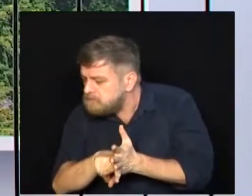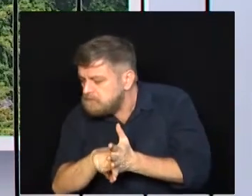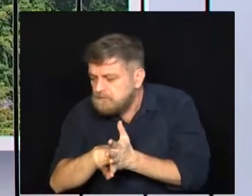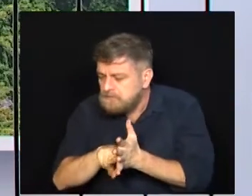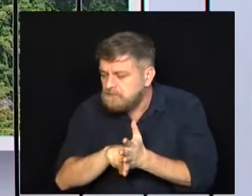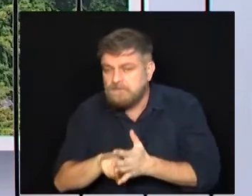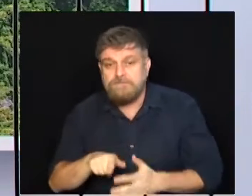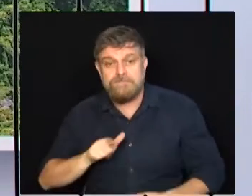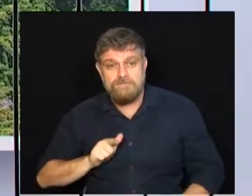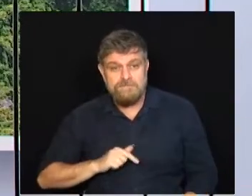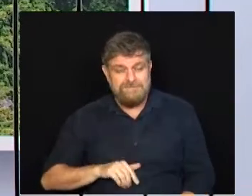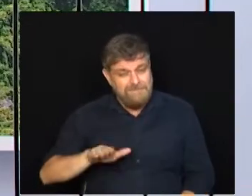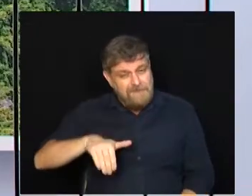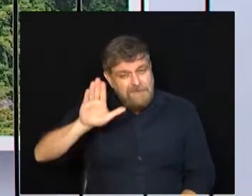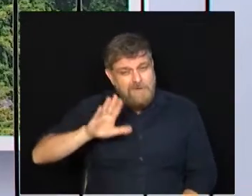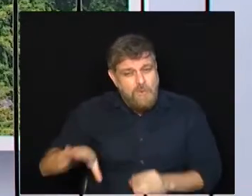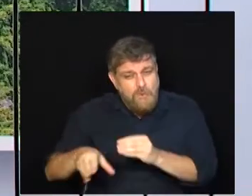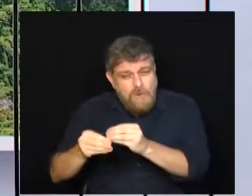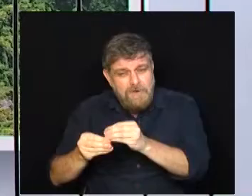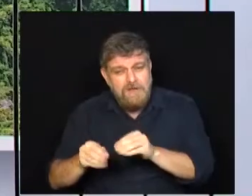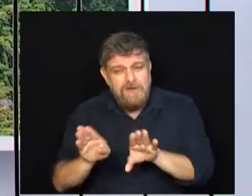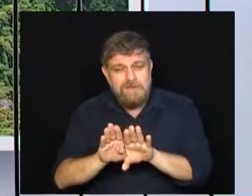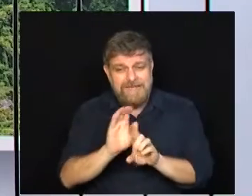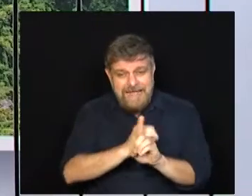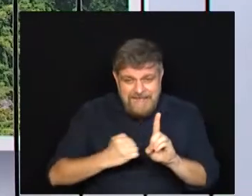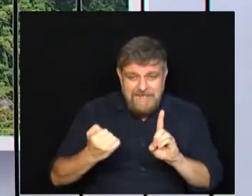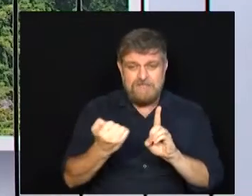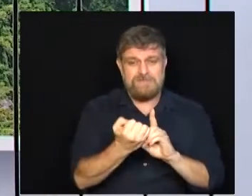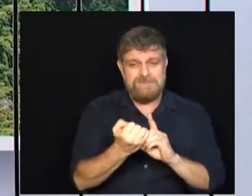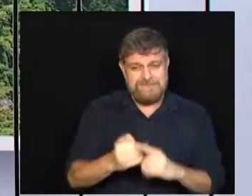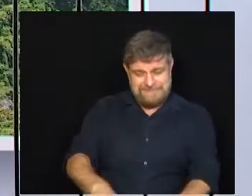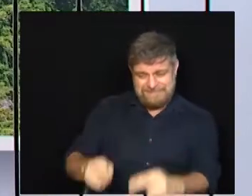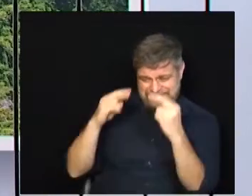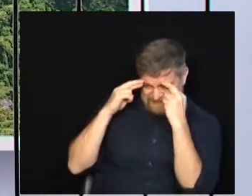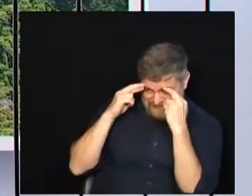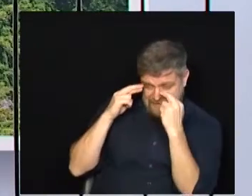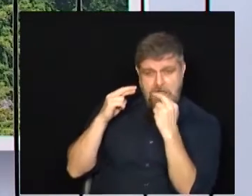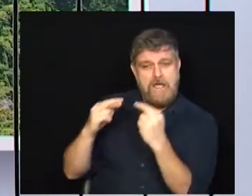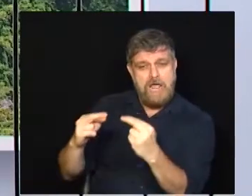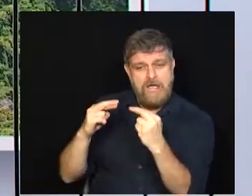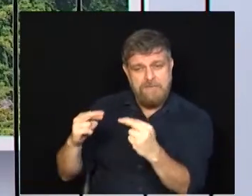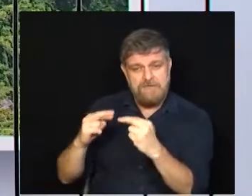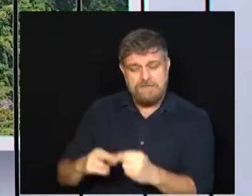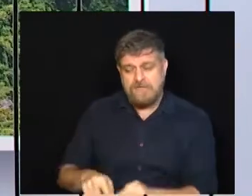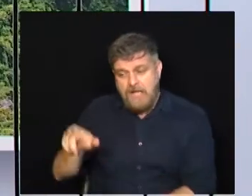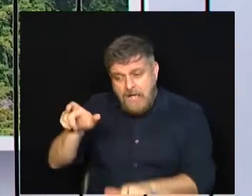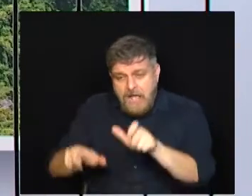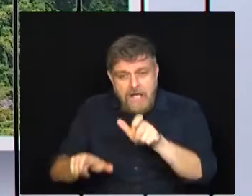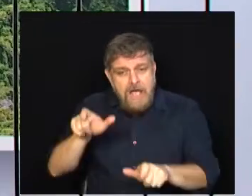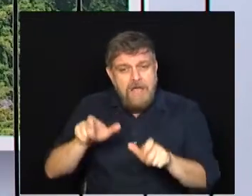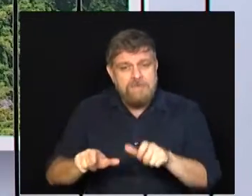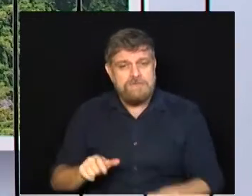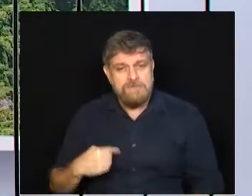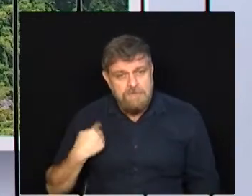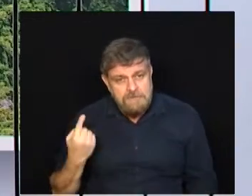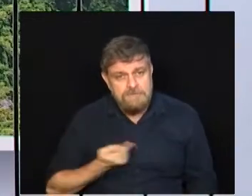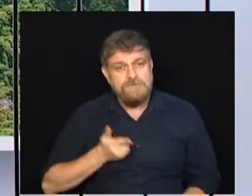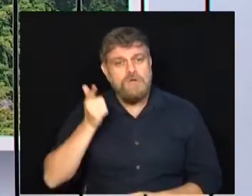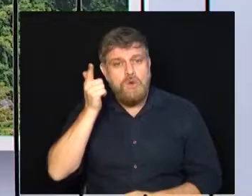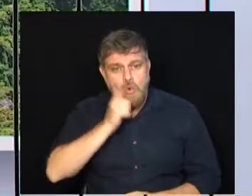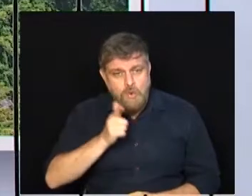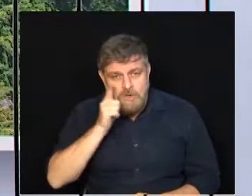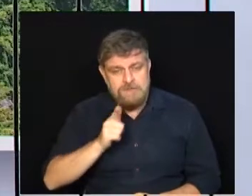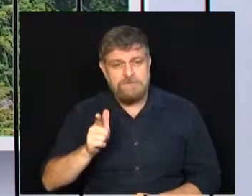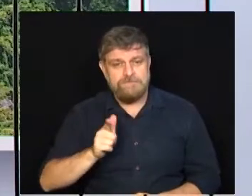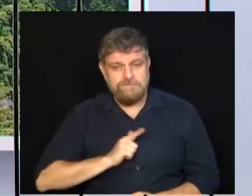isso e, mais do que isso, né, a gente precisa que a nossa sociedade respeite os nossos corpos, as nossas vidas, para que a gente consiga chegar até